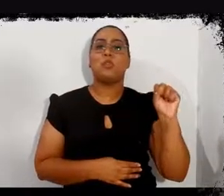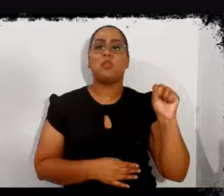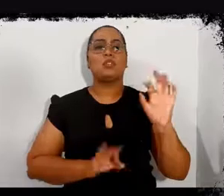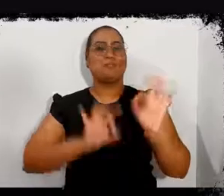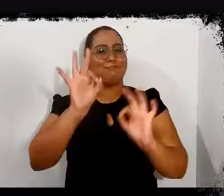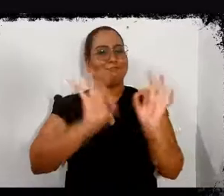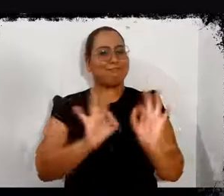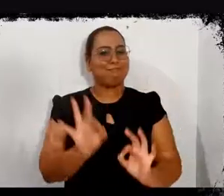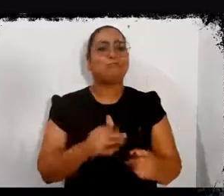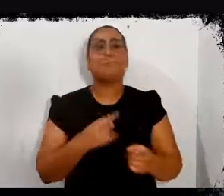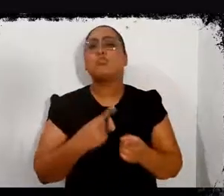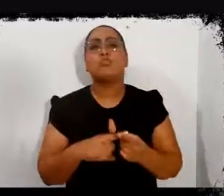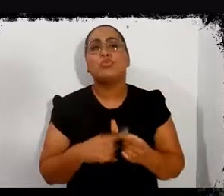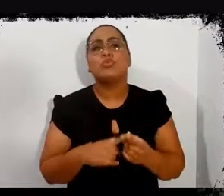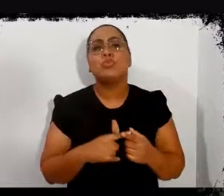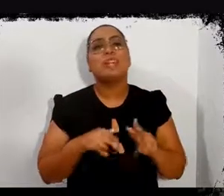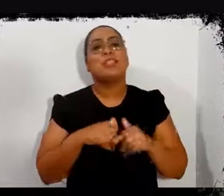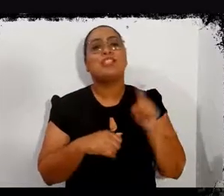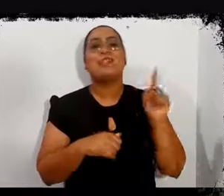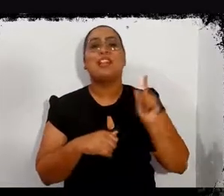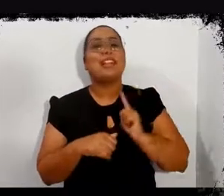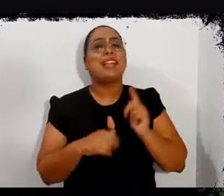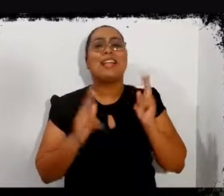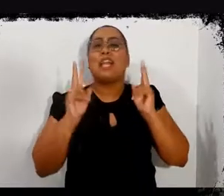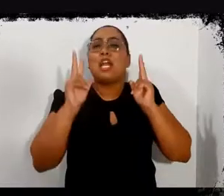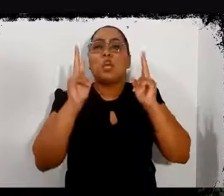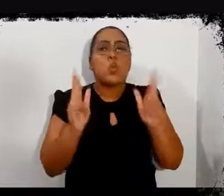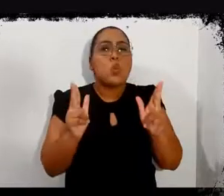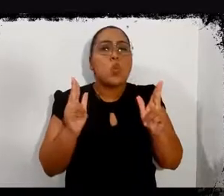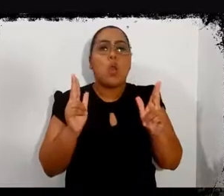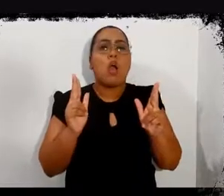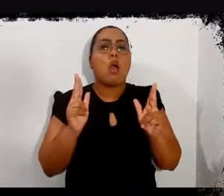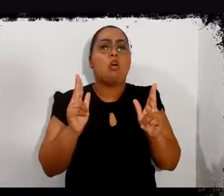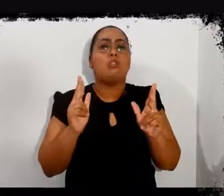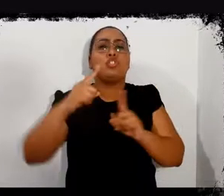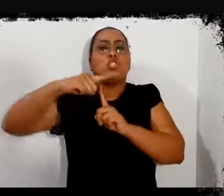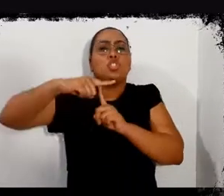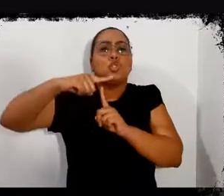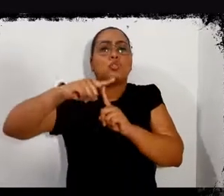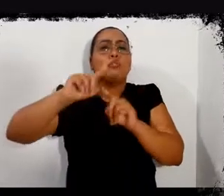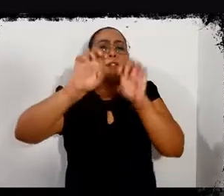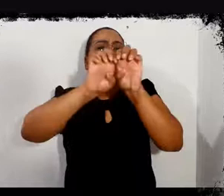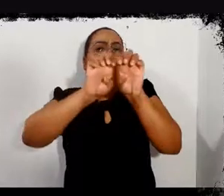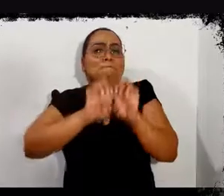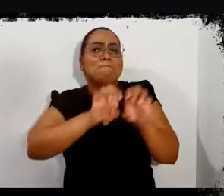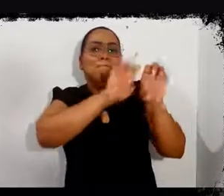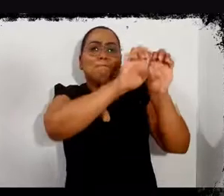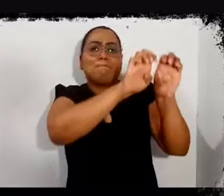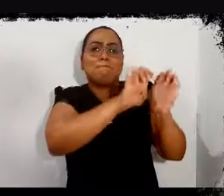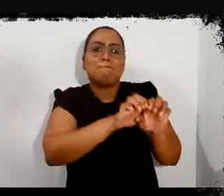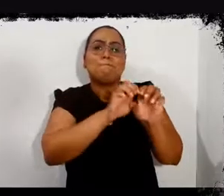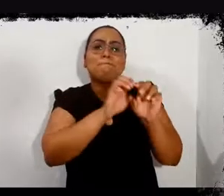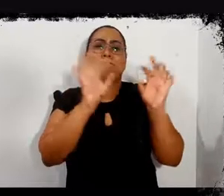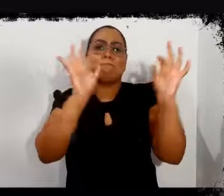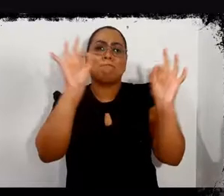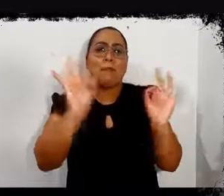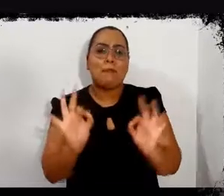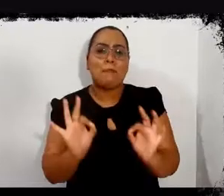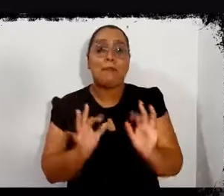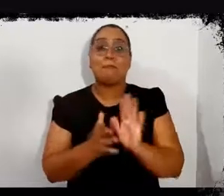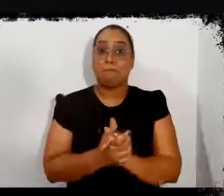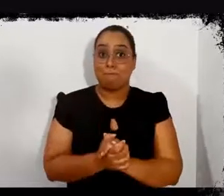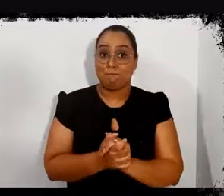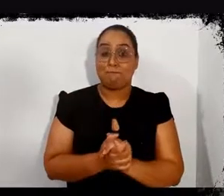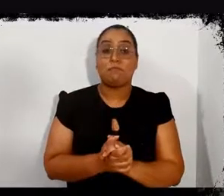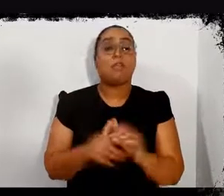e agrupou essas funções em 7 esferas de ação, que são definidas pelas atitudes